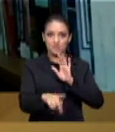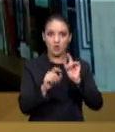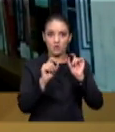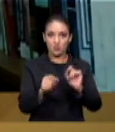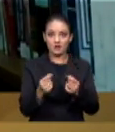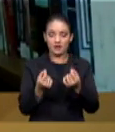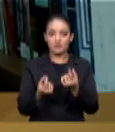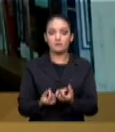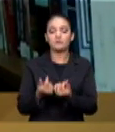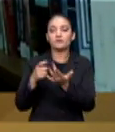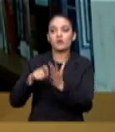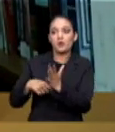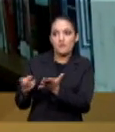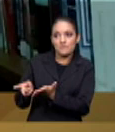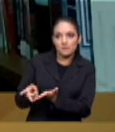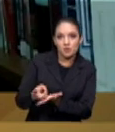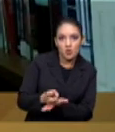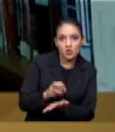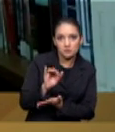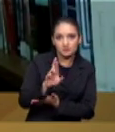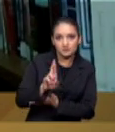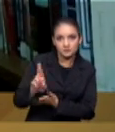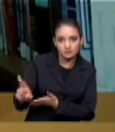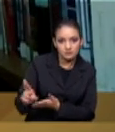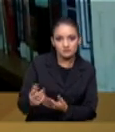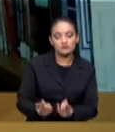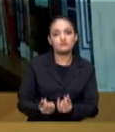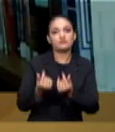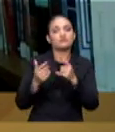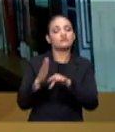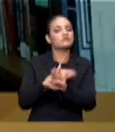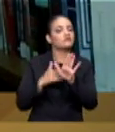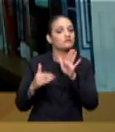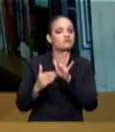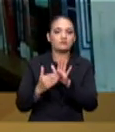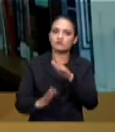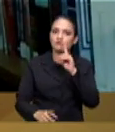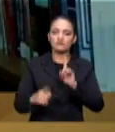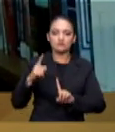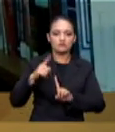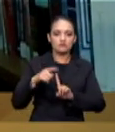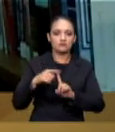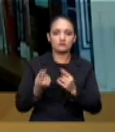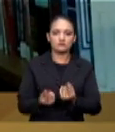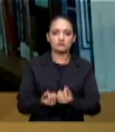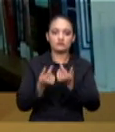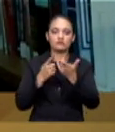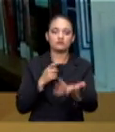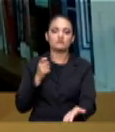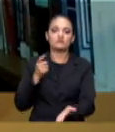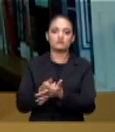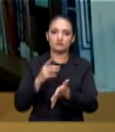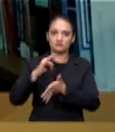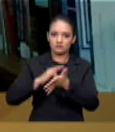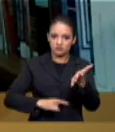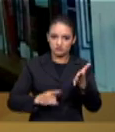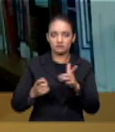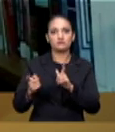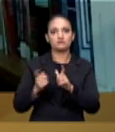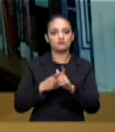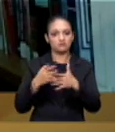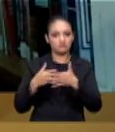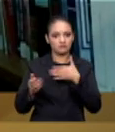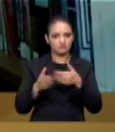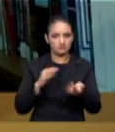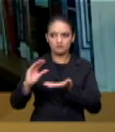do Imposto da União sobre renda e proventos de qualquer natureza, incidente na fonte sobre rendimentos pagos a qualquer título